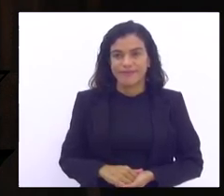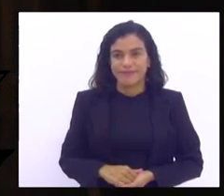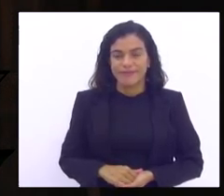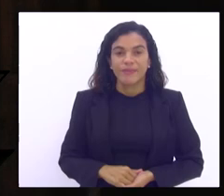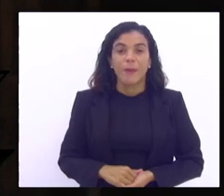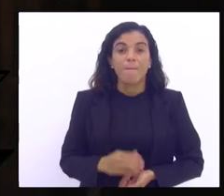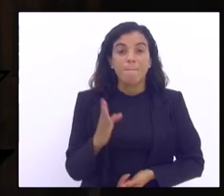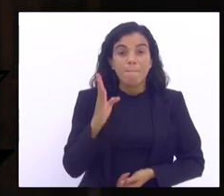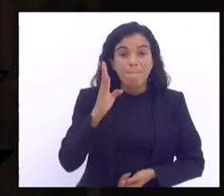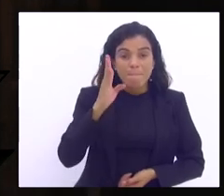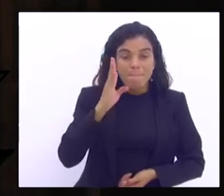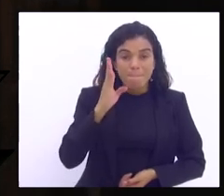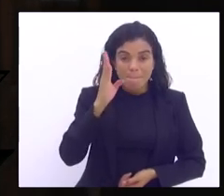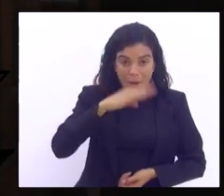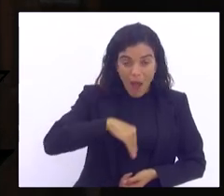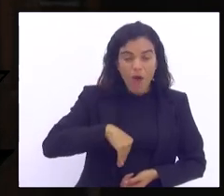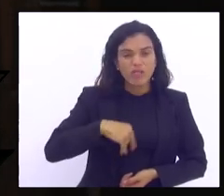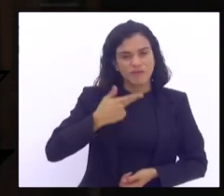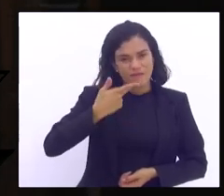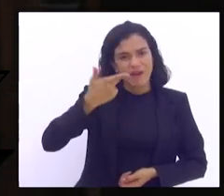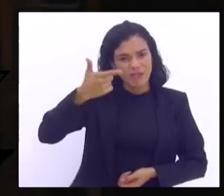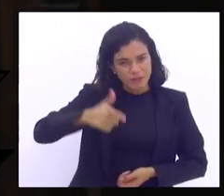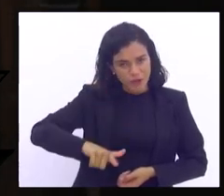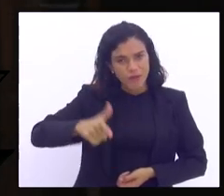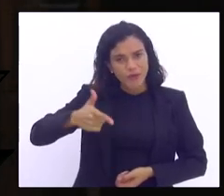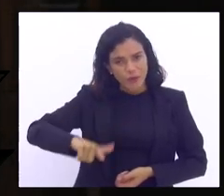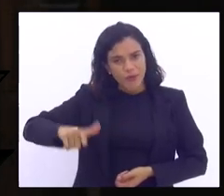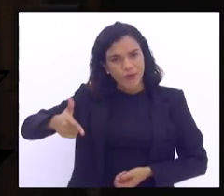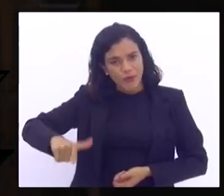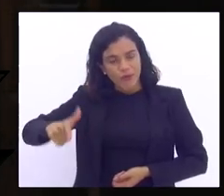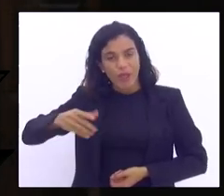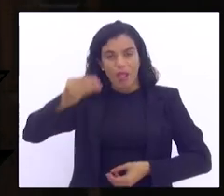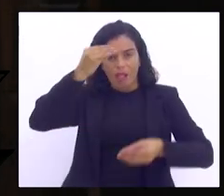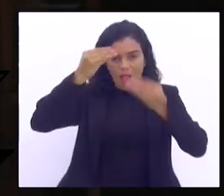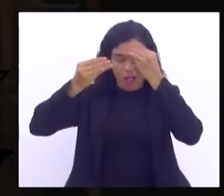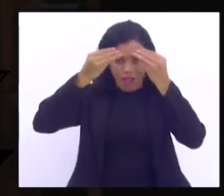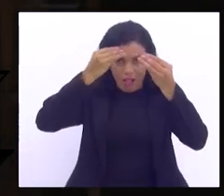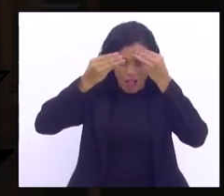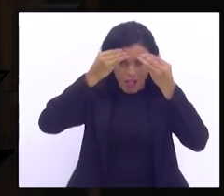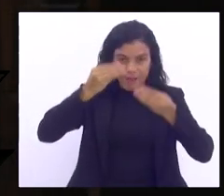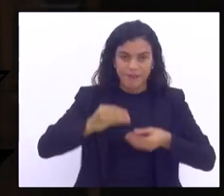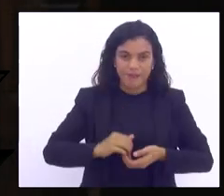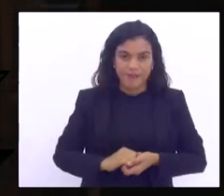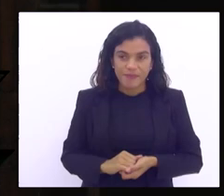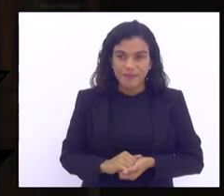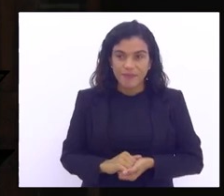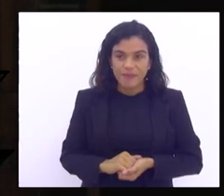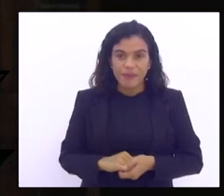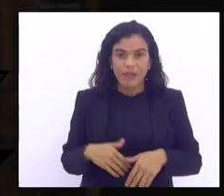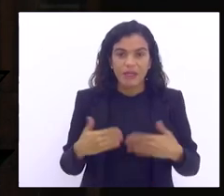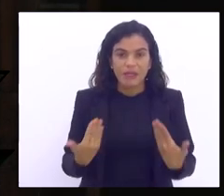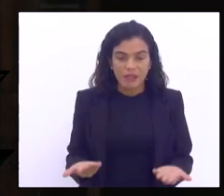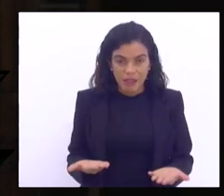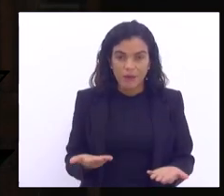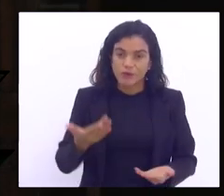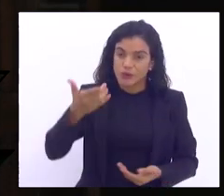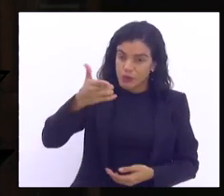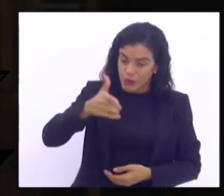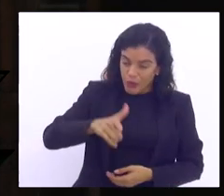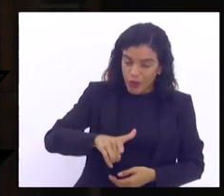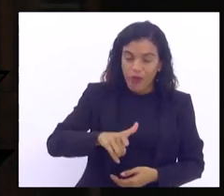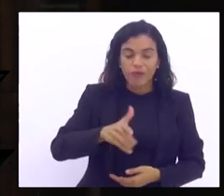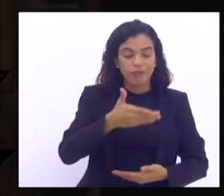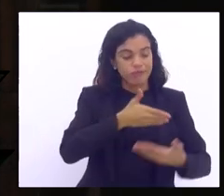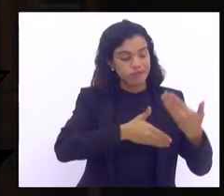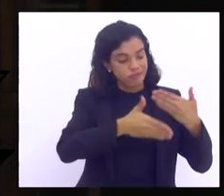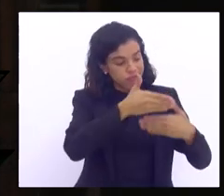os maus, nós vamos repetir também para fixar bem. Então, volta de novo